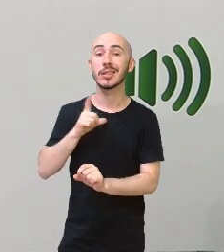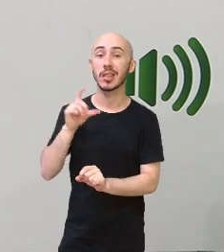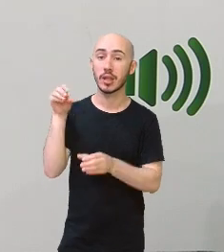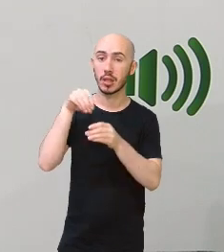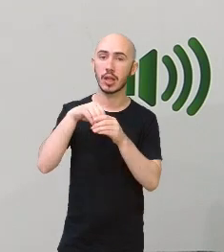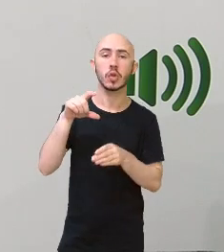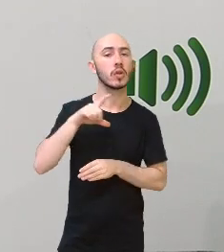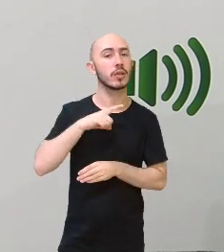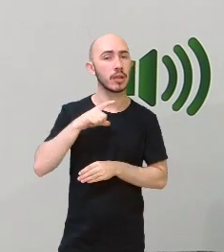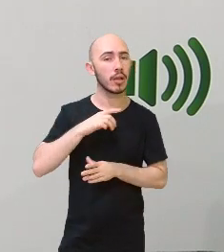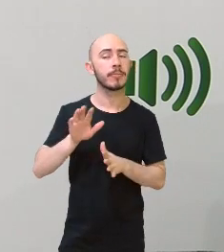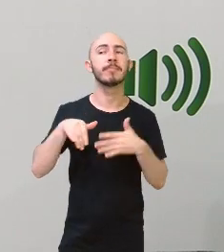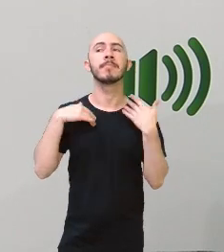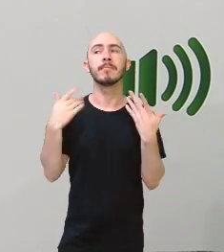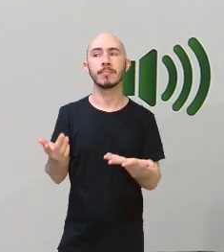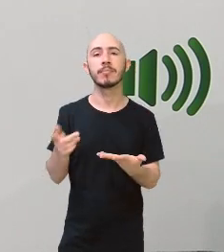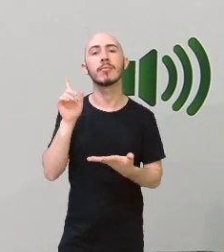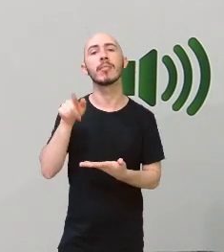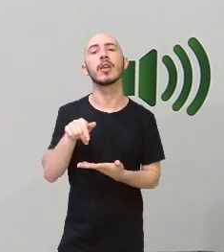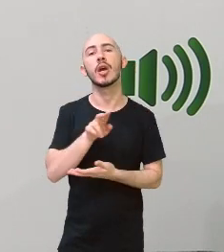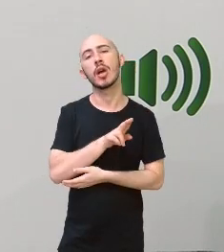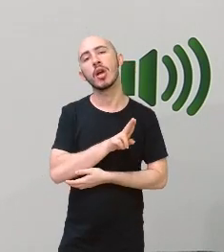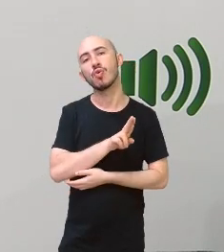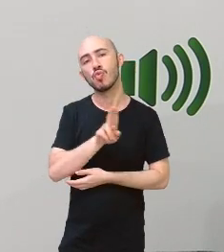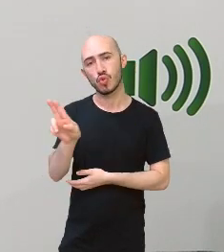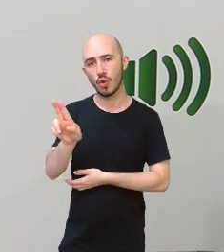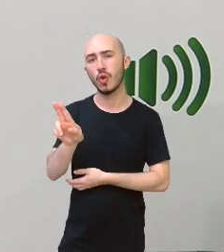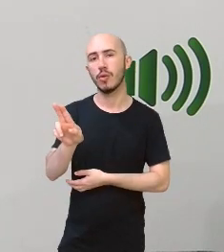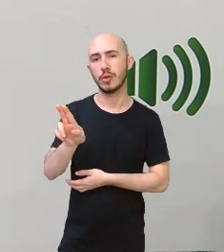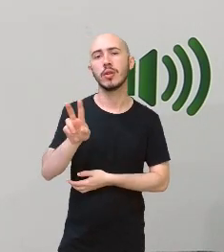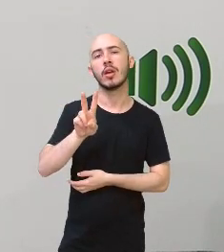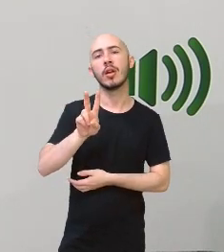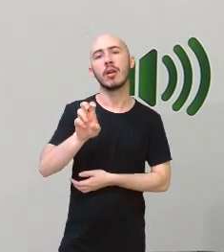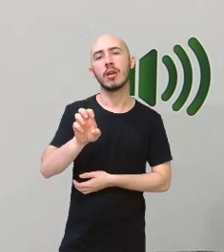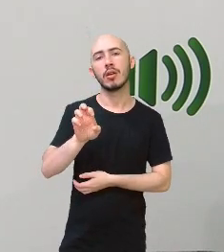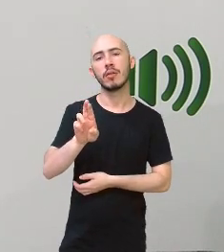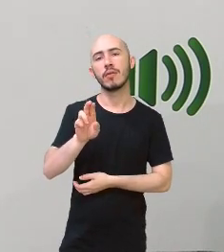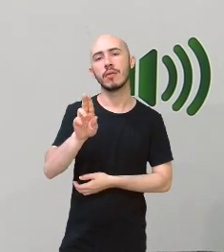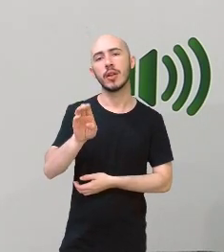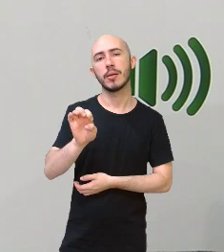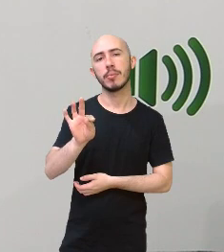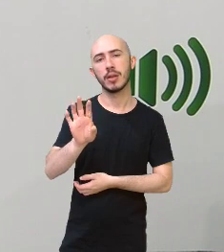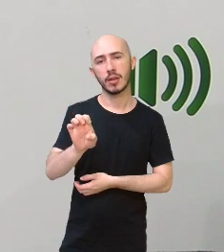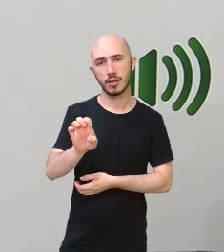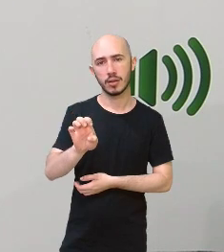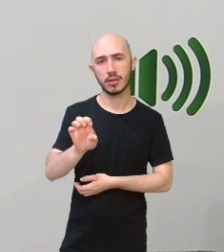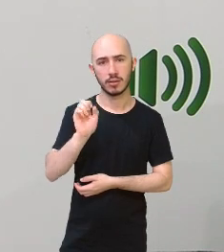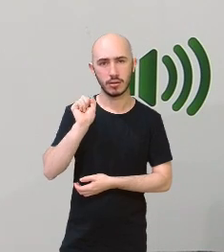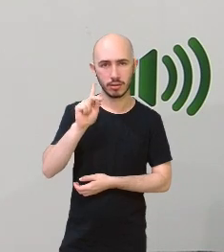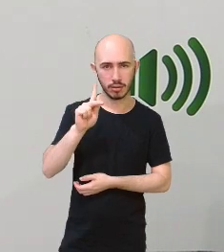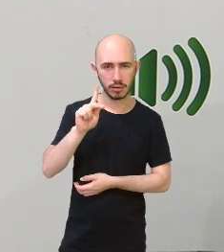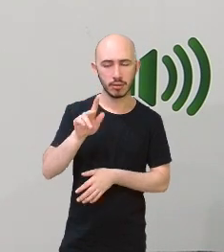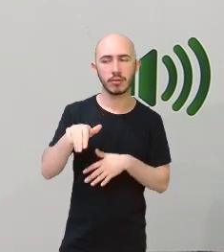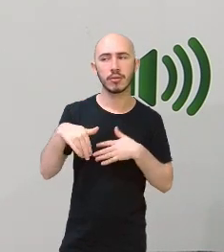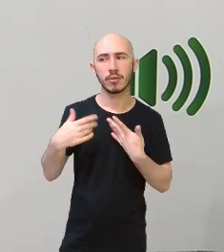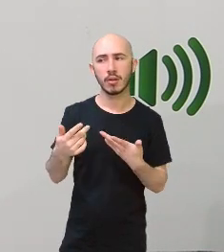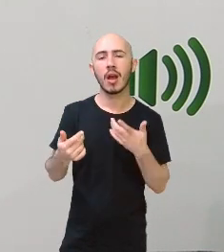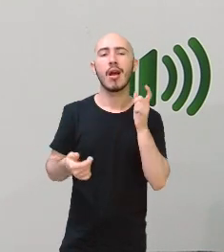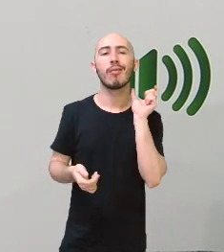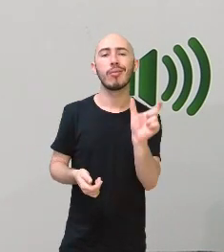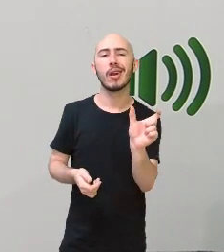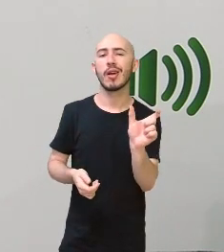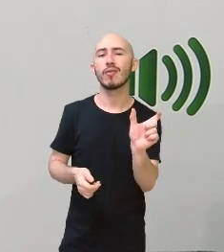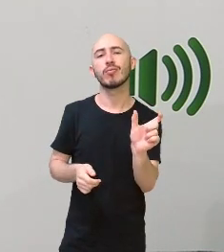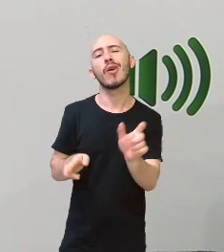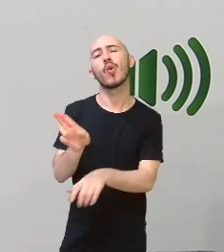nesses lugares, ele é o que a gente chama de, ele assume o papel de verbete, tá certo? Essa palavrinha aí que é